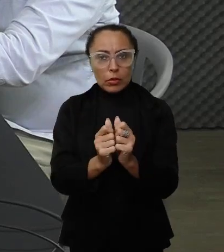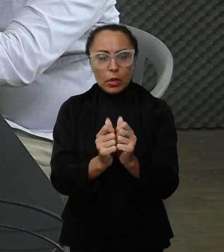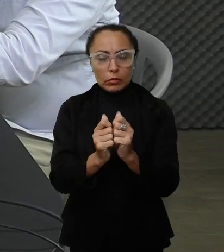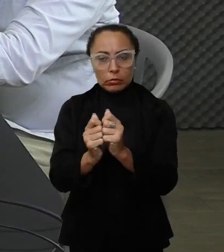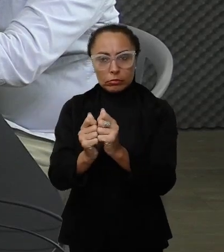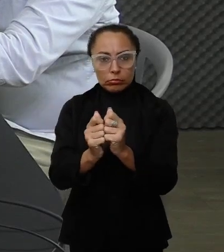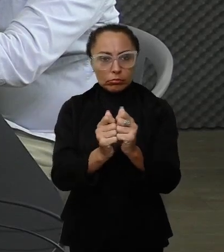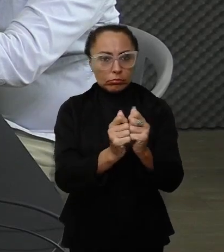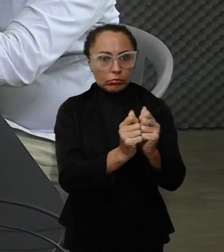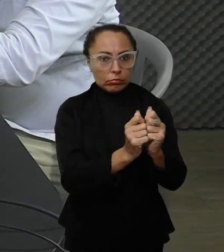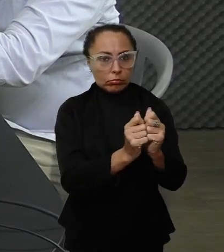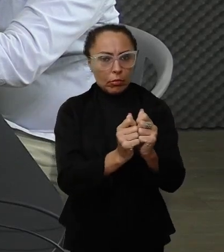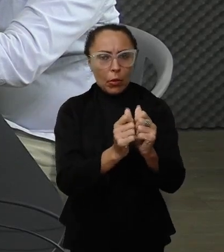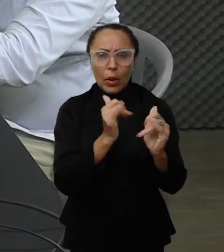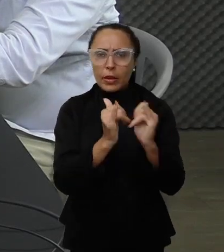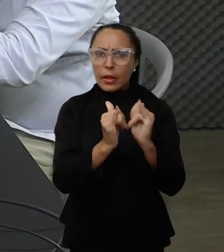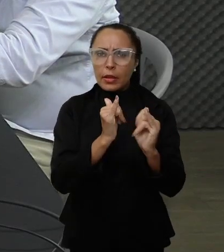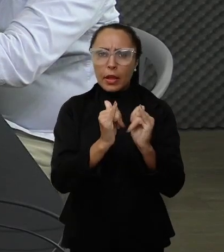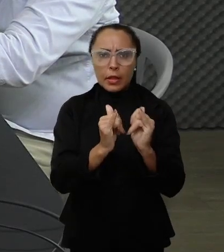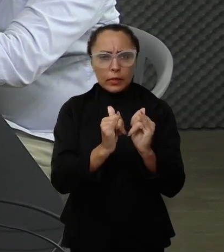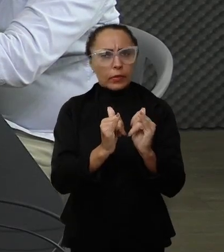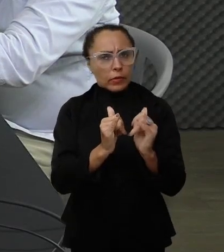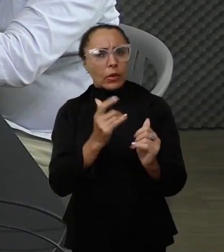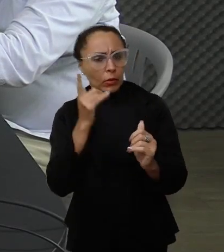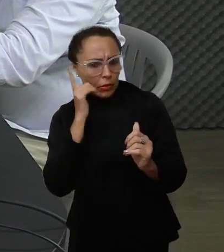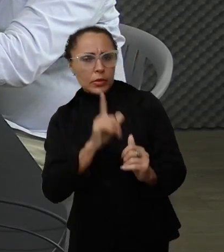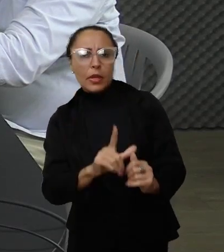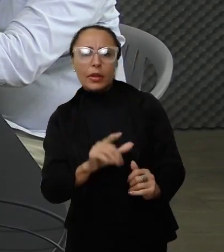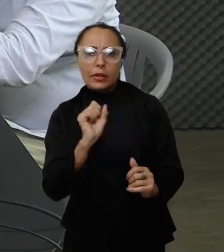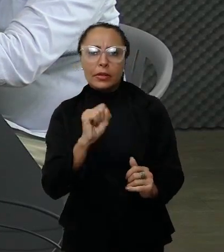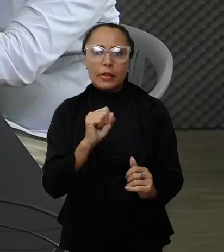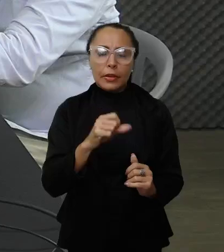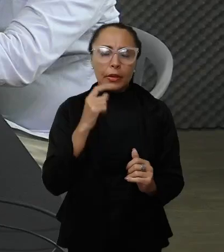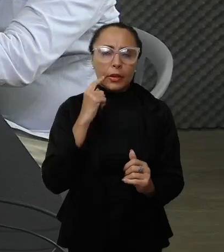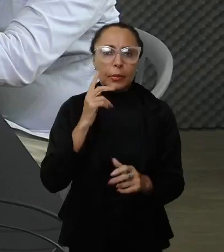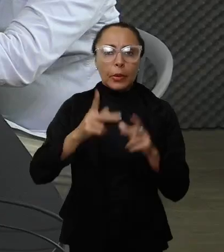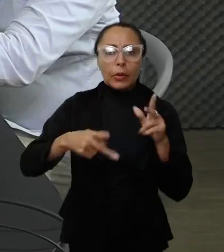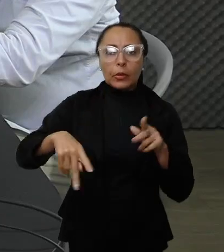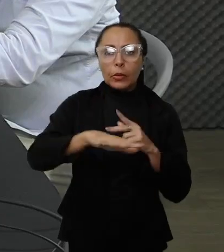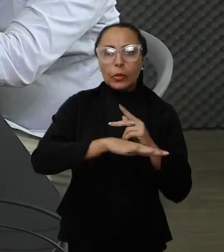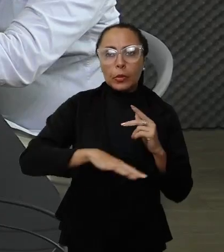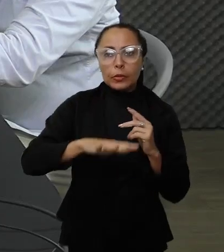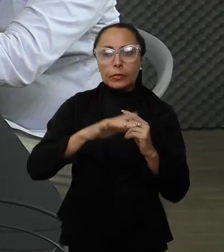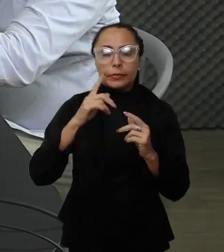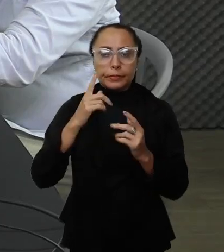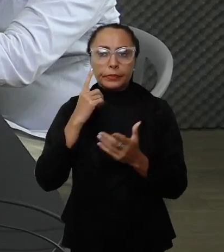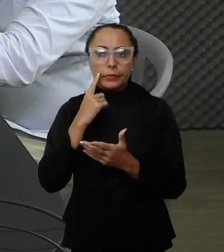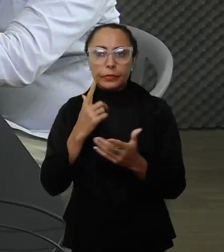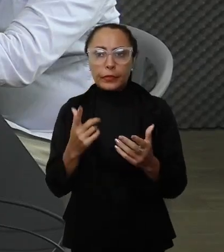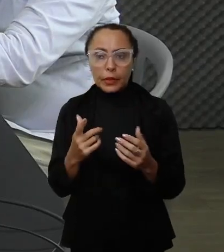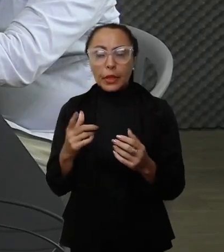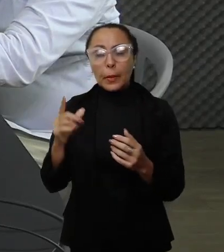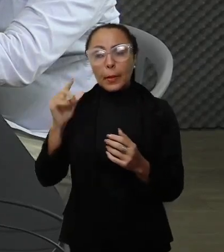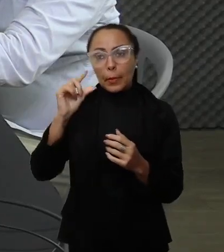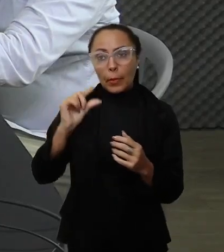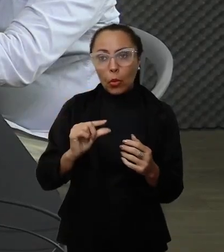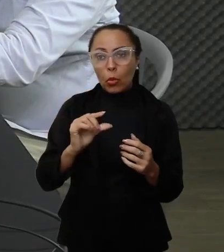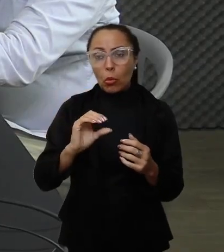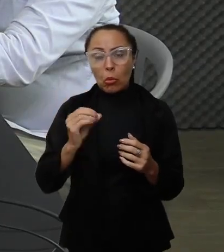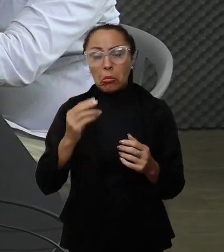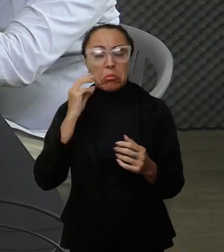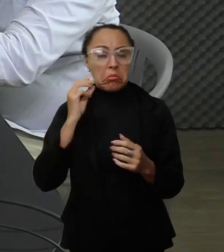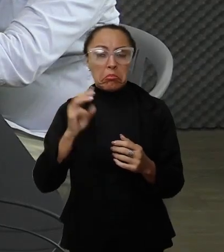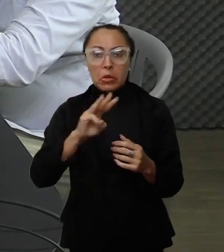4G, você entra ao vivo. Entra ao vivo e para o seu público, que aí você pode ter poucos, centenas, milhares